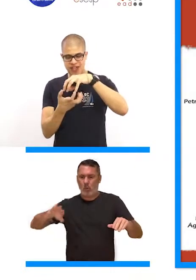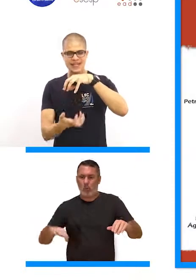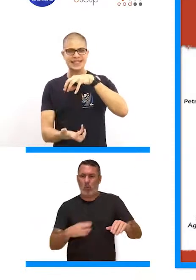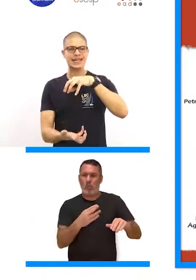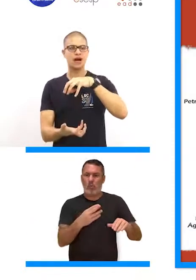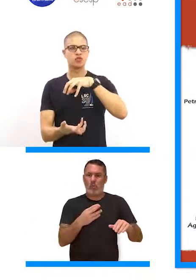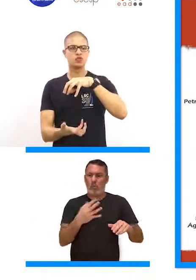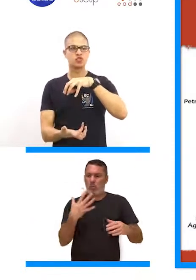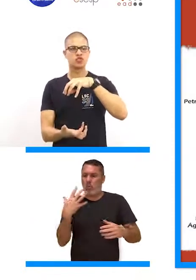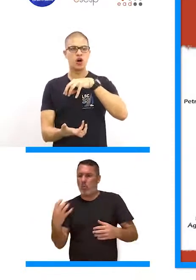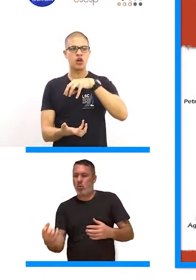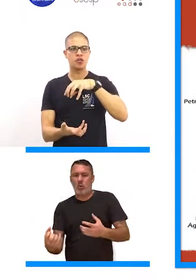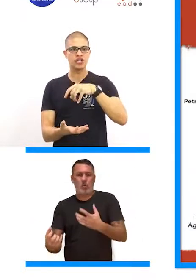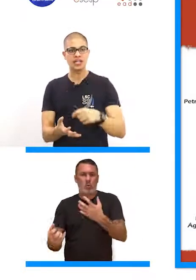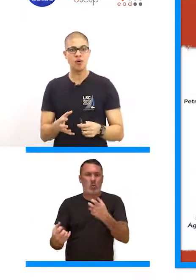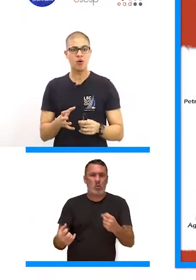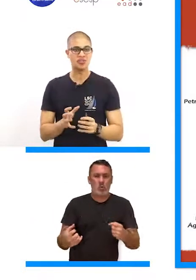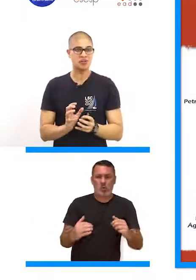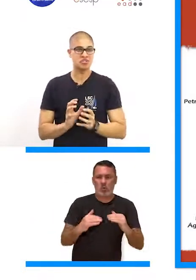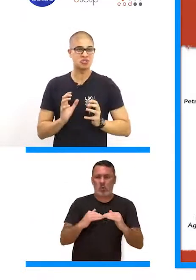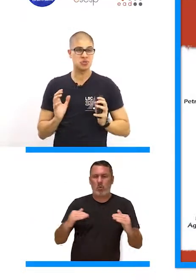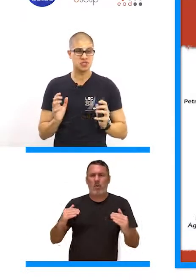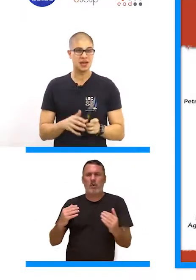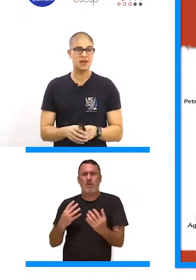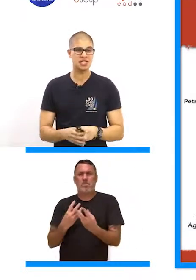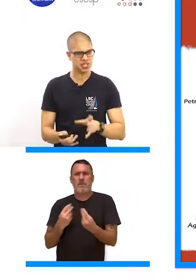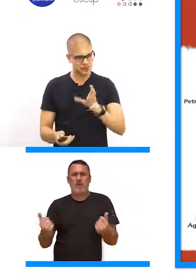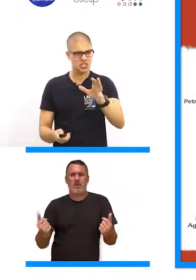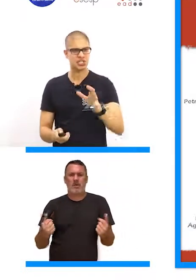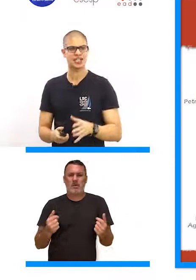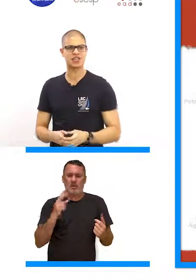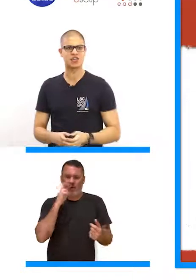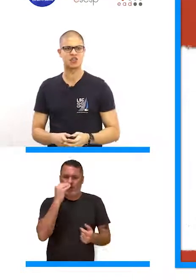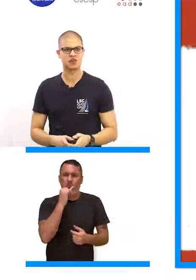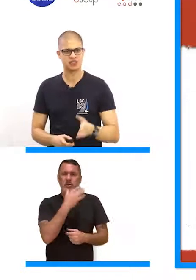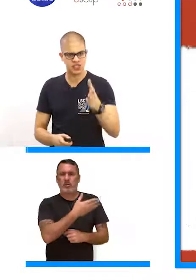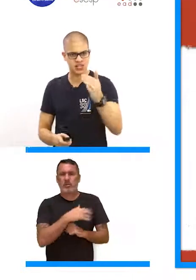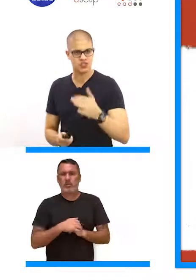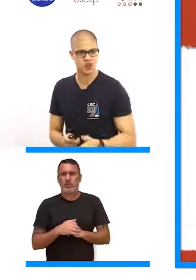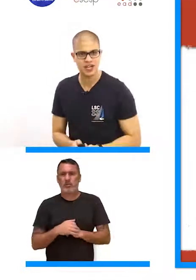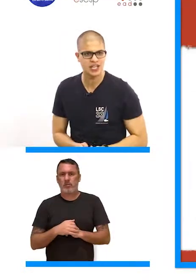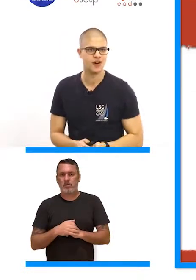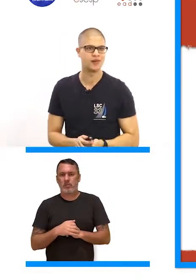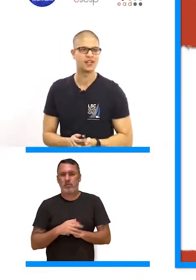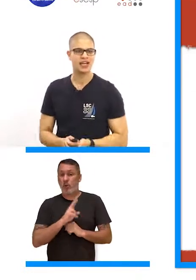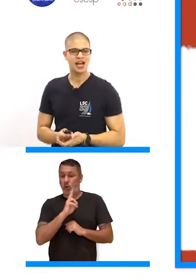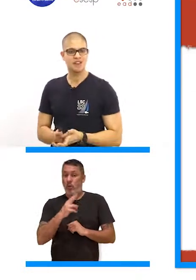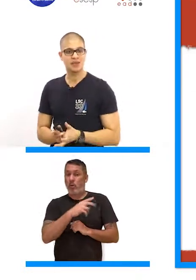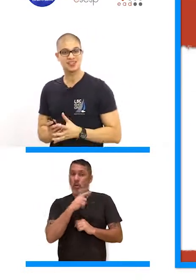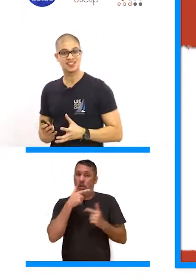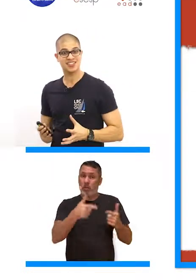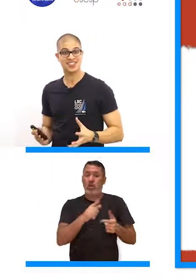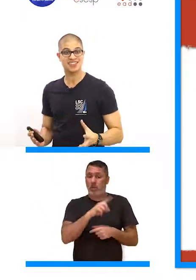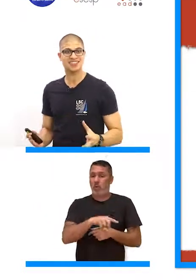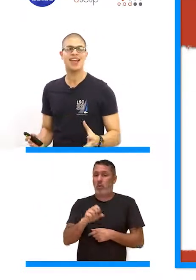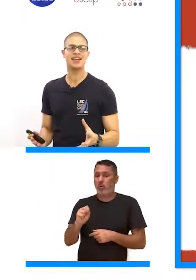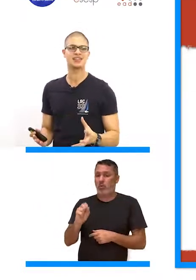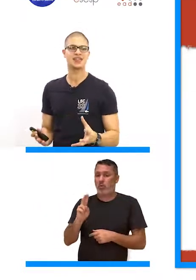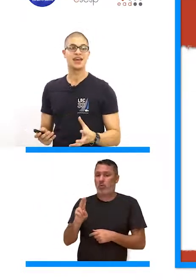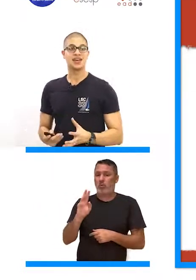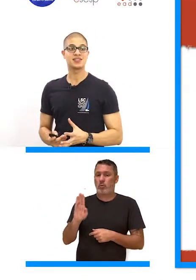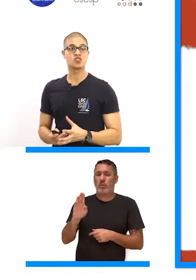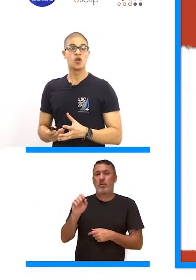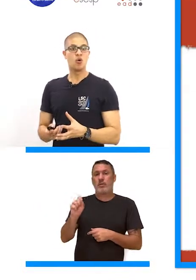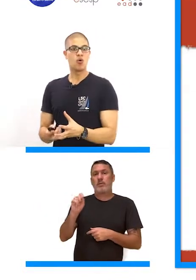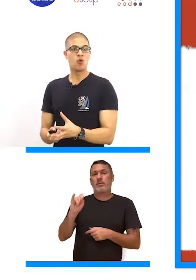sentido vertical no solo, que tem por consequência justamente, já vou adiantar aqui a foto para vocês, olha aí, ó, a formação dessas